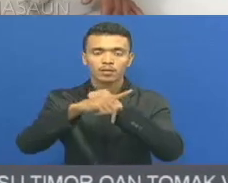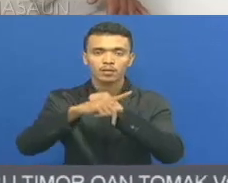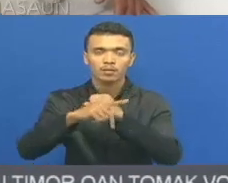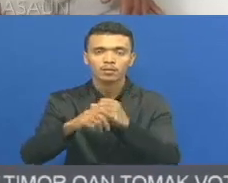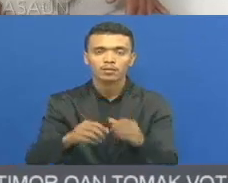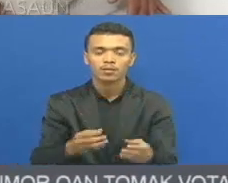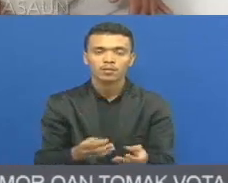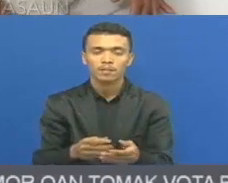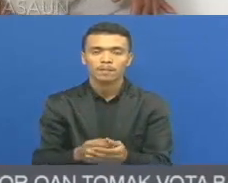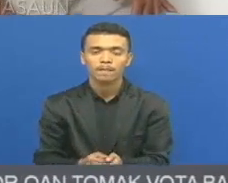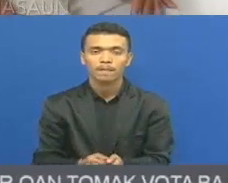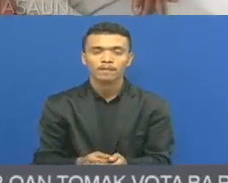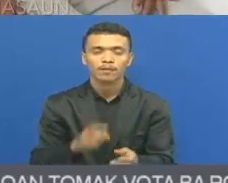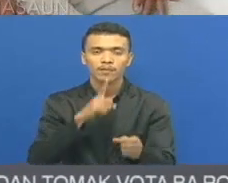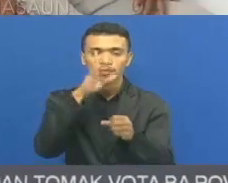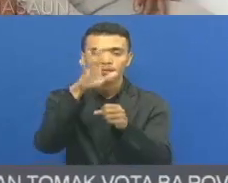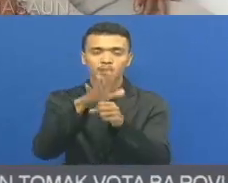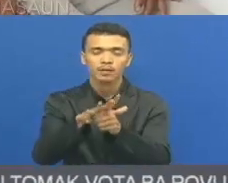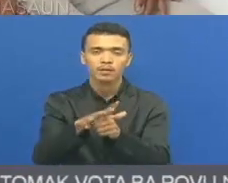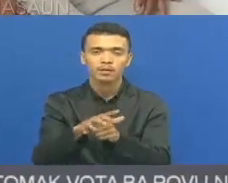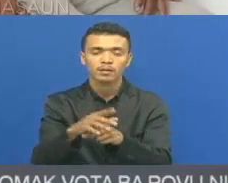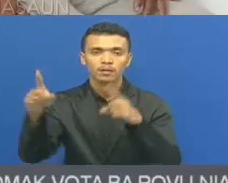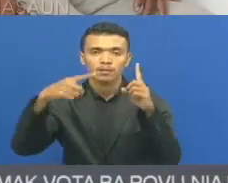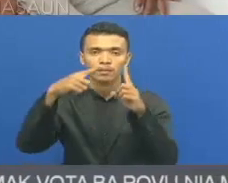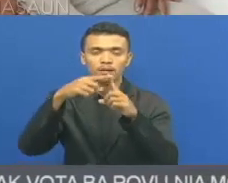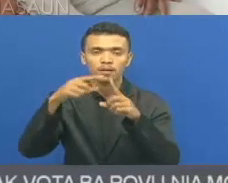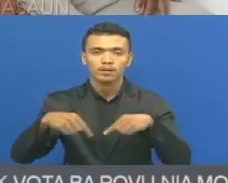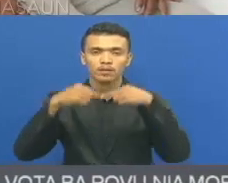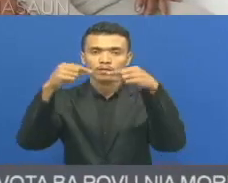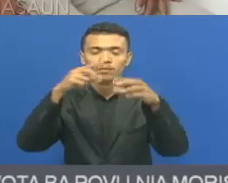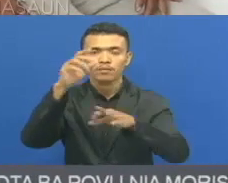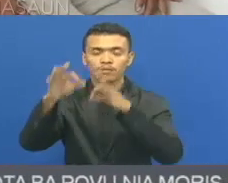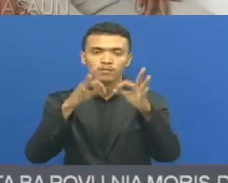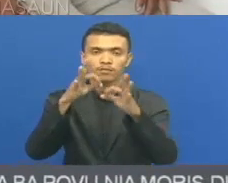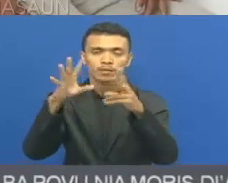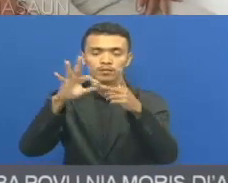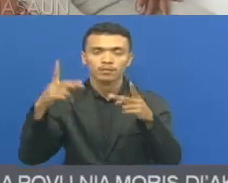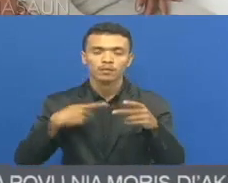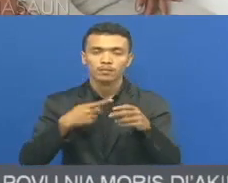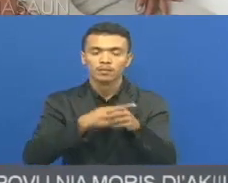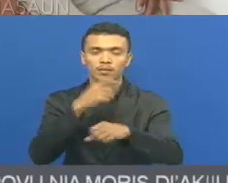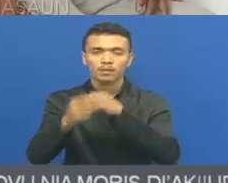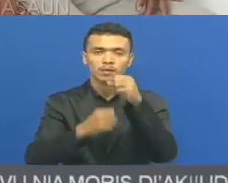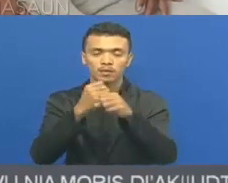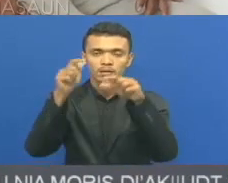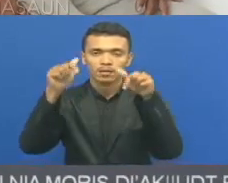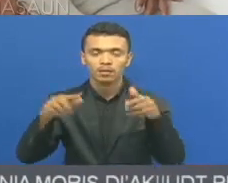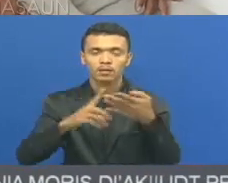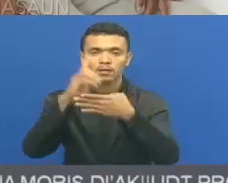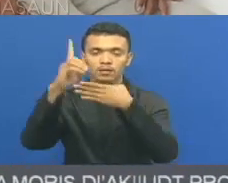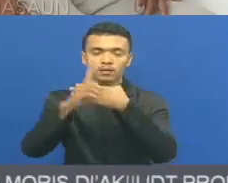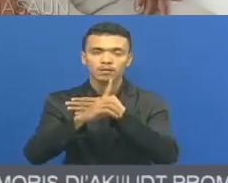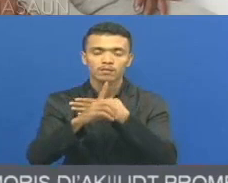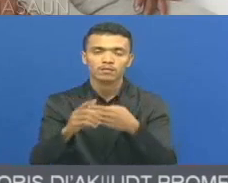ia prioder selo que nebe antes ne promete ona. O enhira povo fofiar e eleição parlamentar tinane, se desenvolve setor